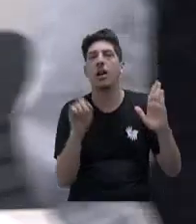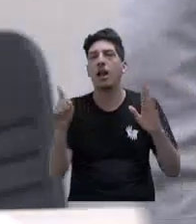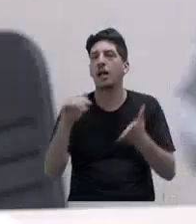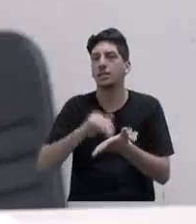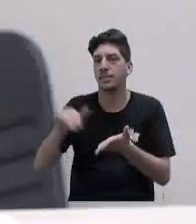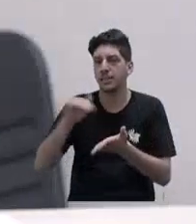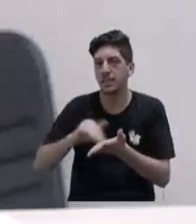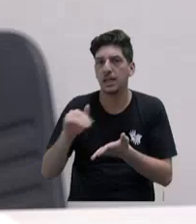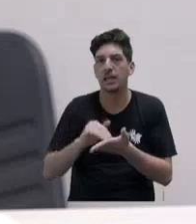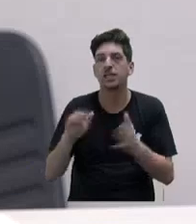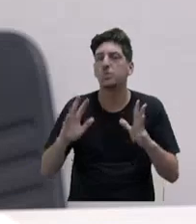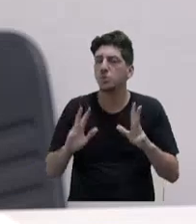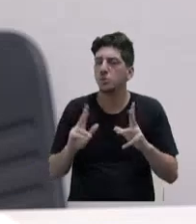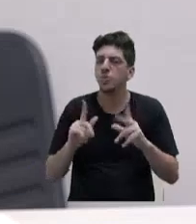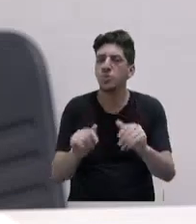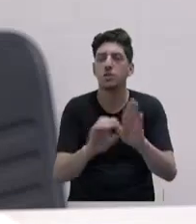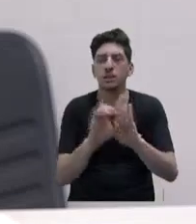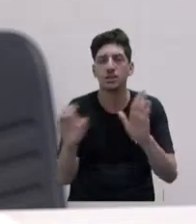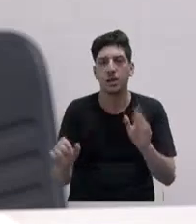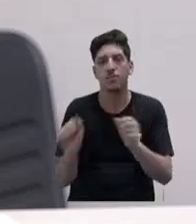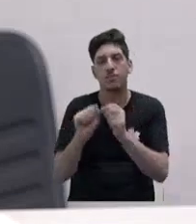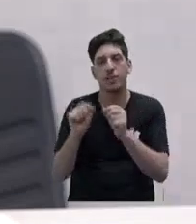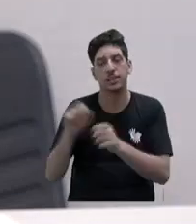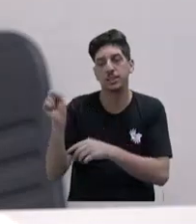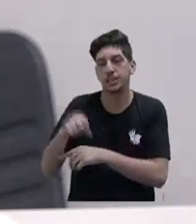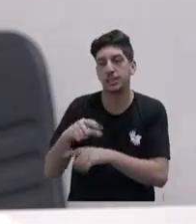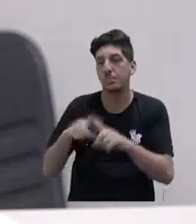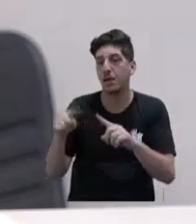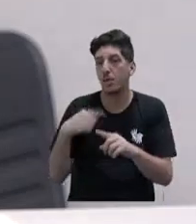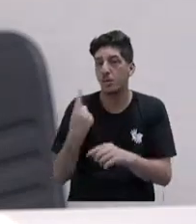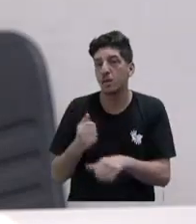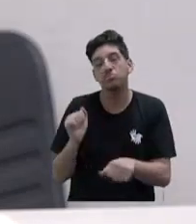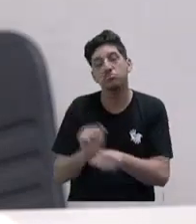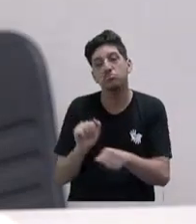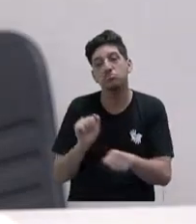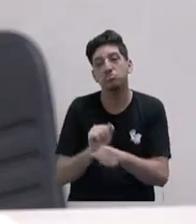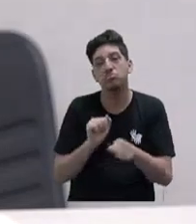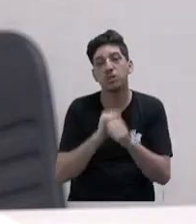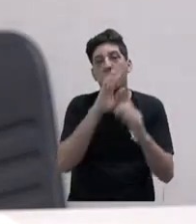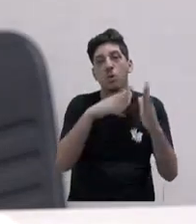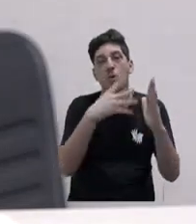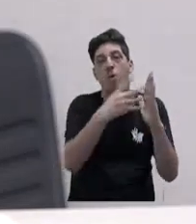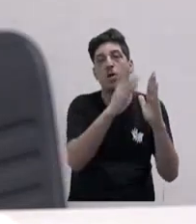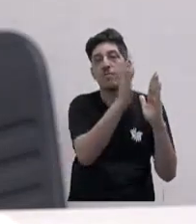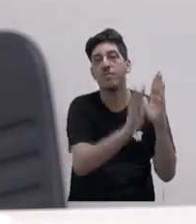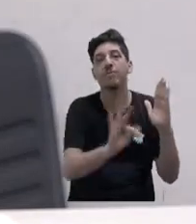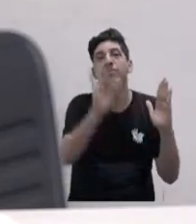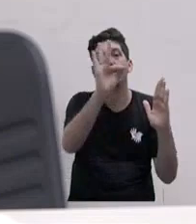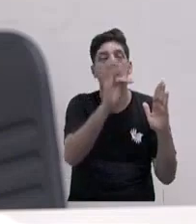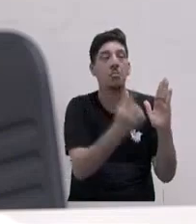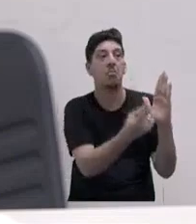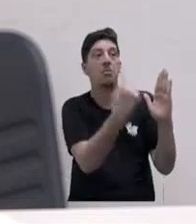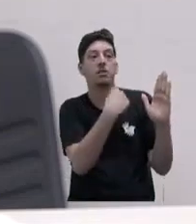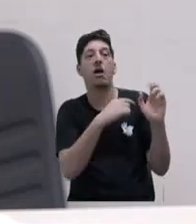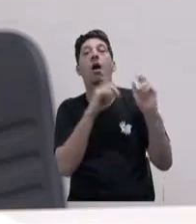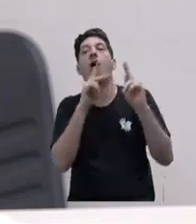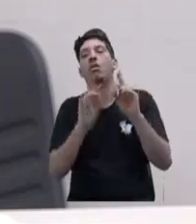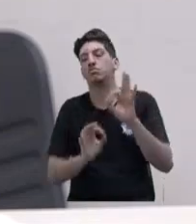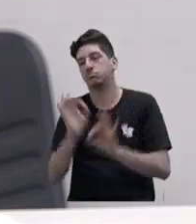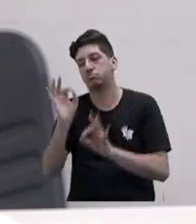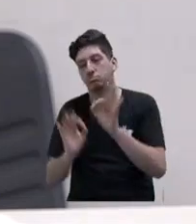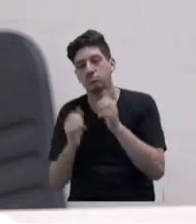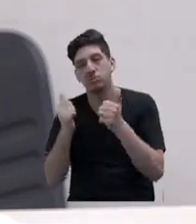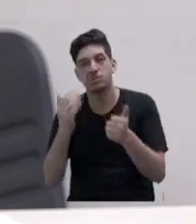secretaria, todos os editais, mas a gente depende aí de um cronograma federal que a gente, do repasse, para que a gente